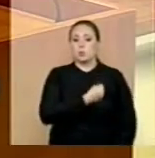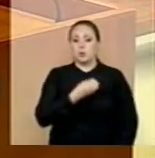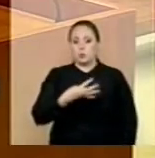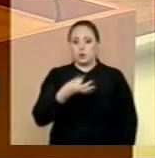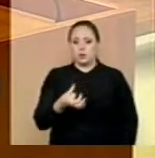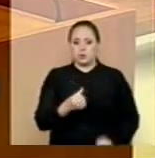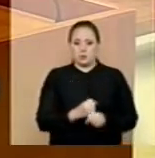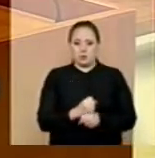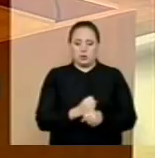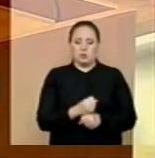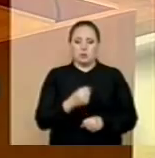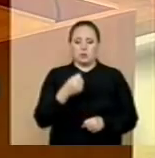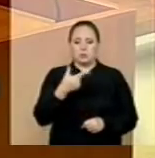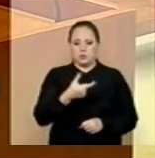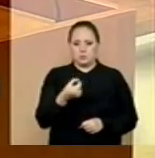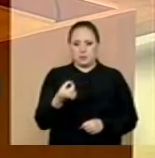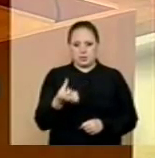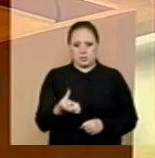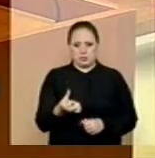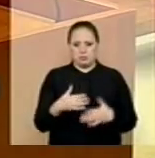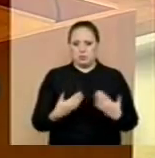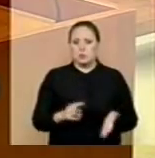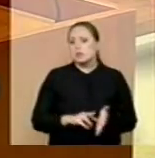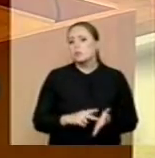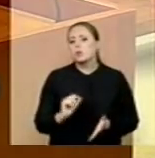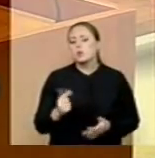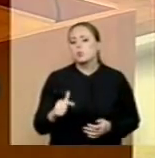de 2006, ou seja, não há urgência.